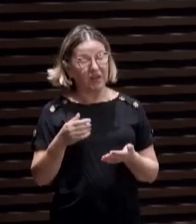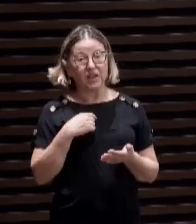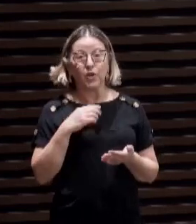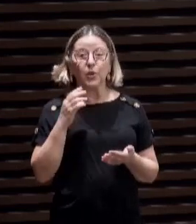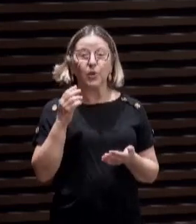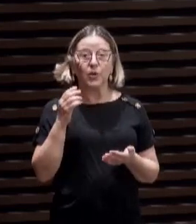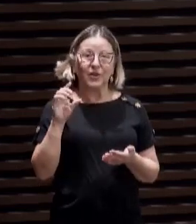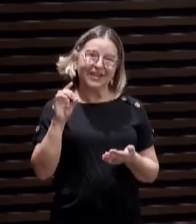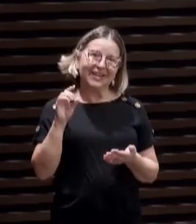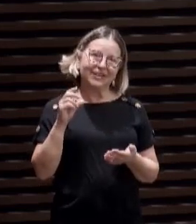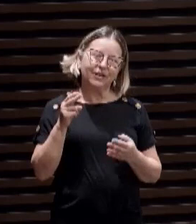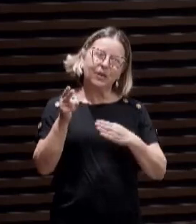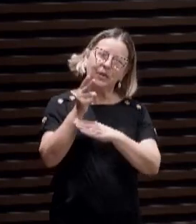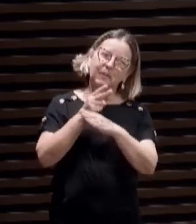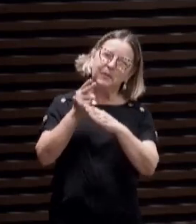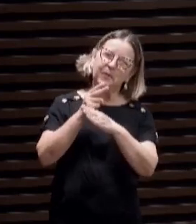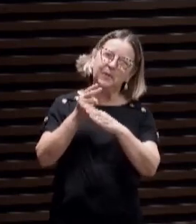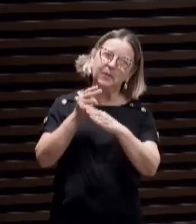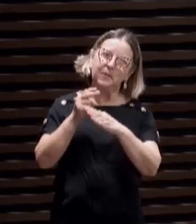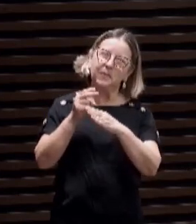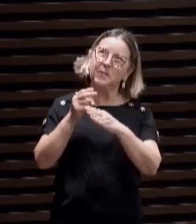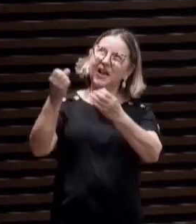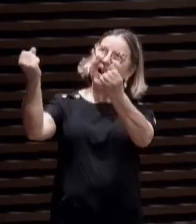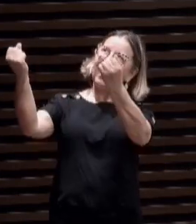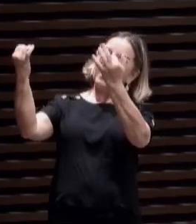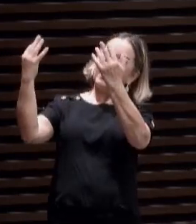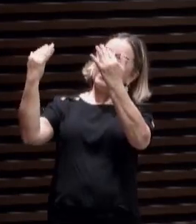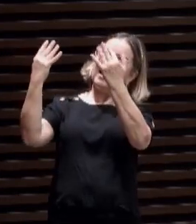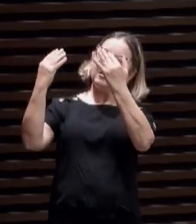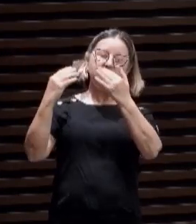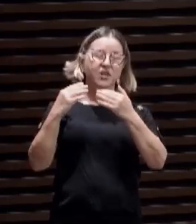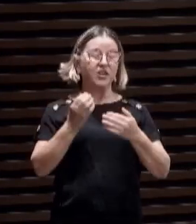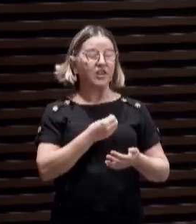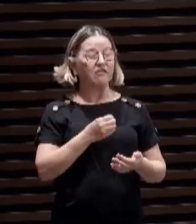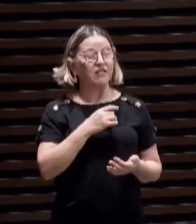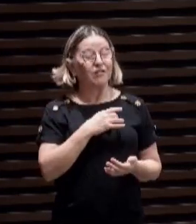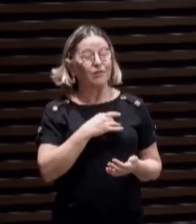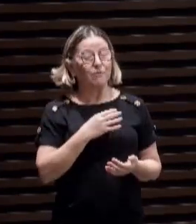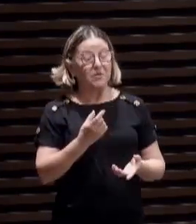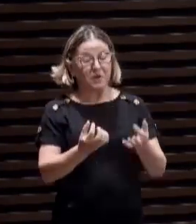Deus, com medo de um fogo que vai queimar e pode ser que eu saia chamuscado.